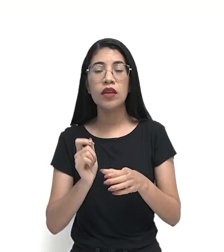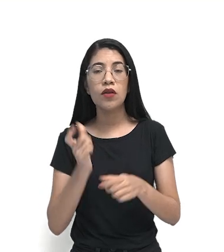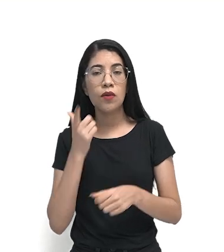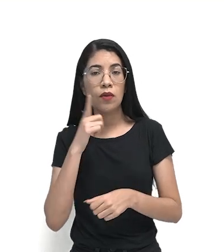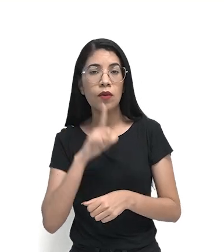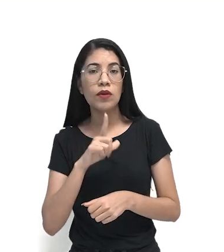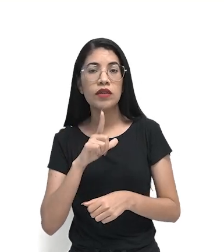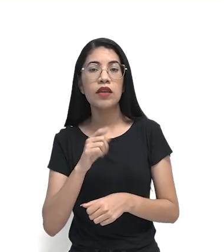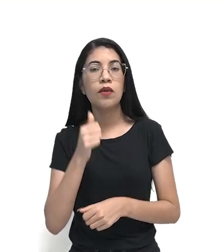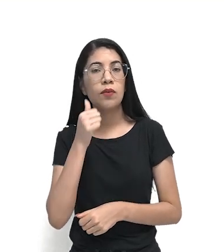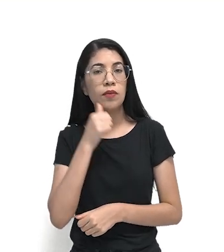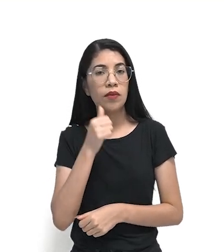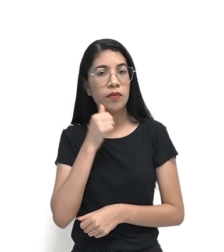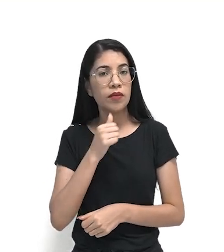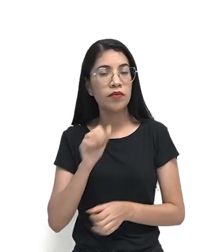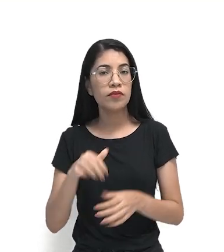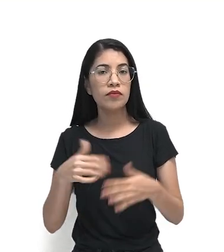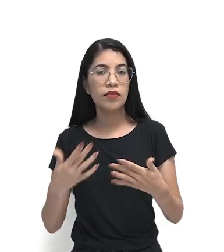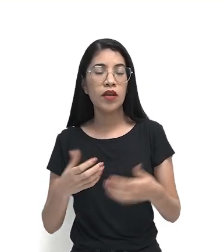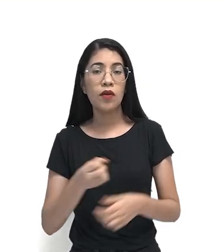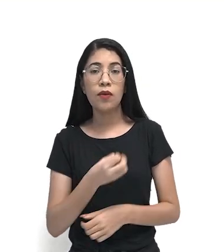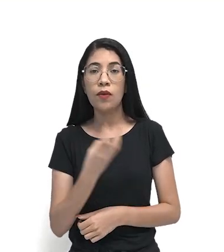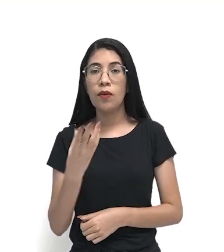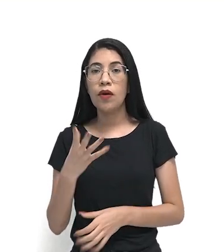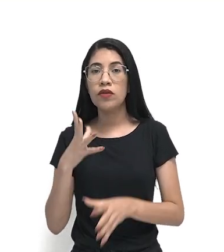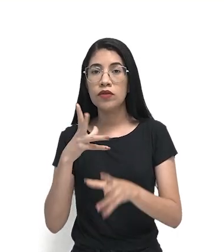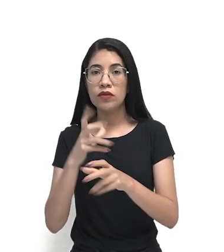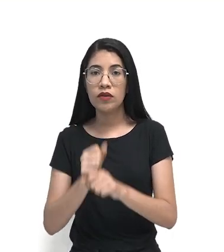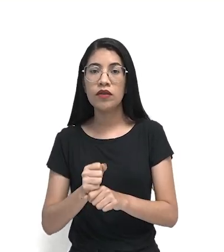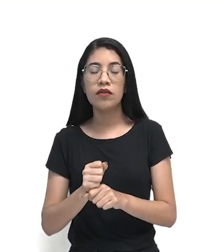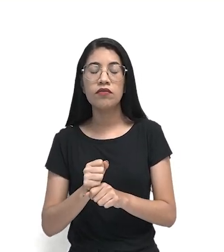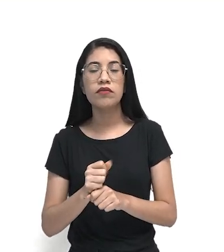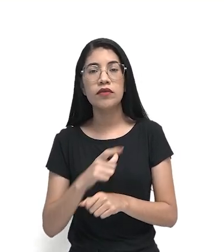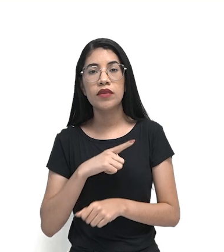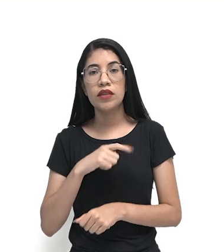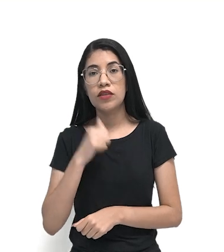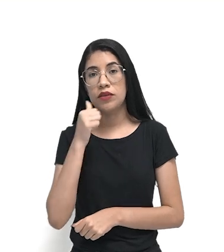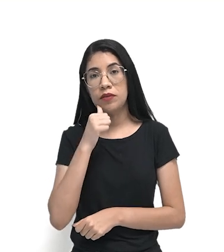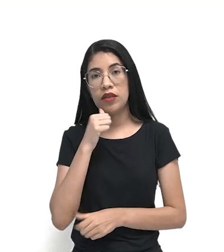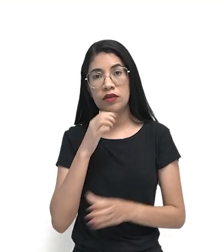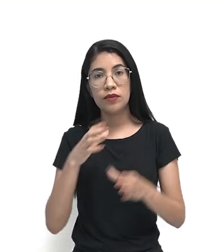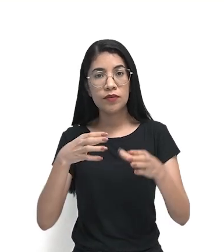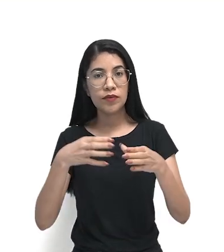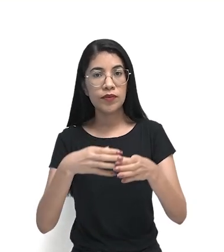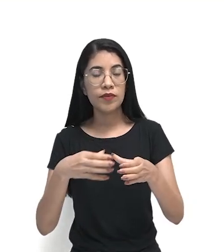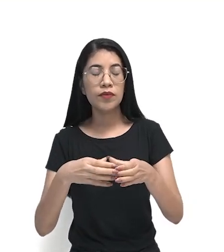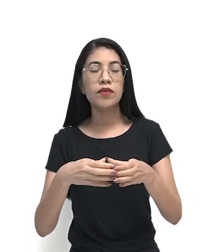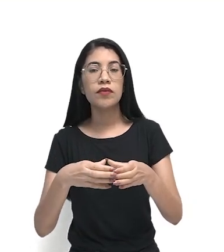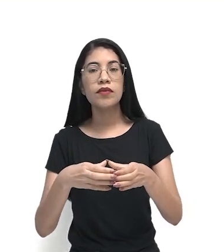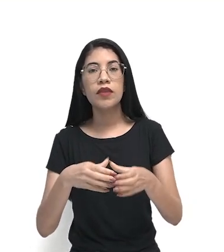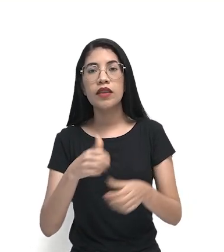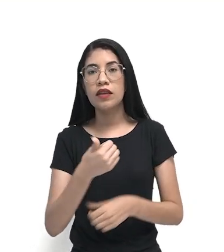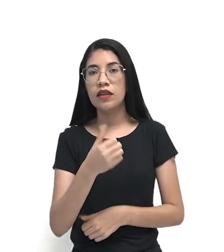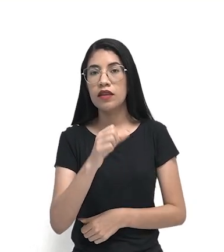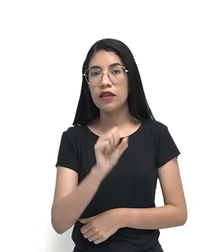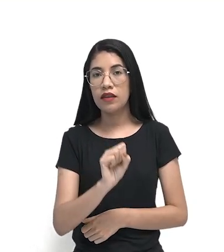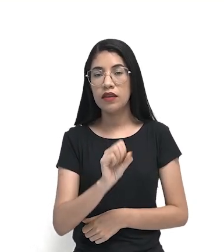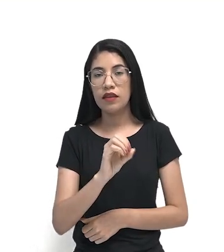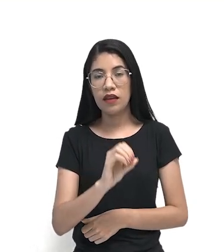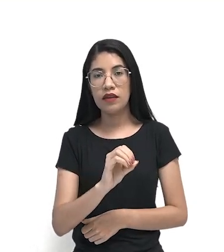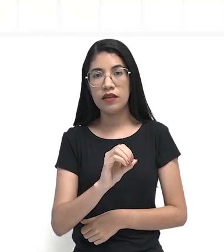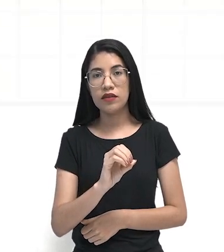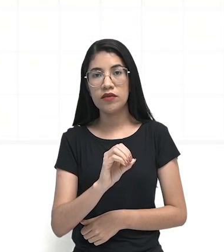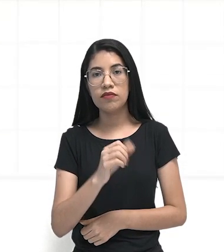sorteado uma menina? Quantas meninas tem nessa turma mesmo? Nessa turma, nós temos 10